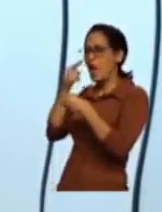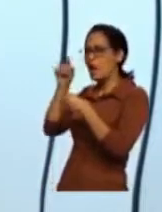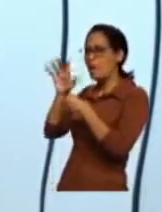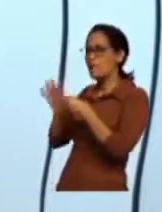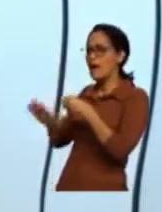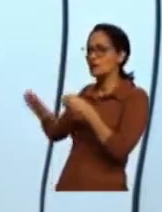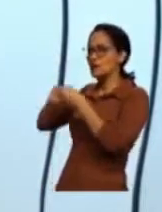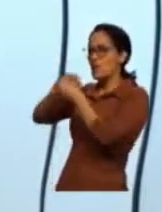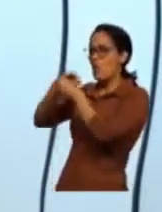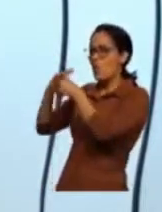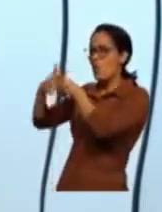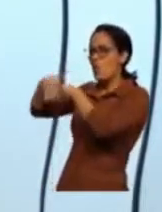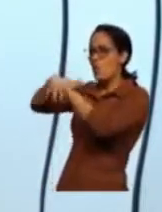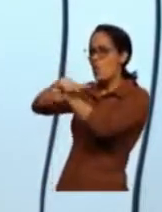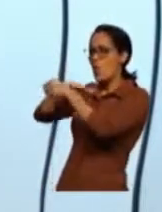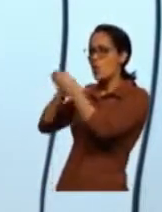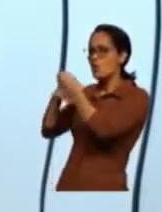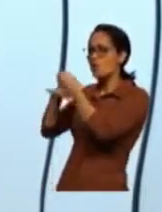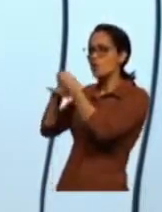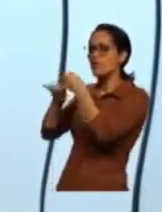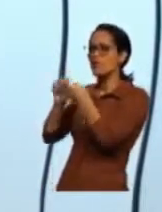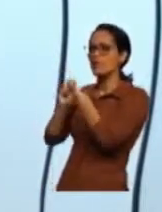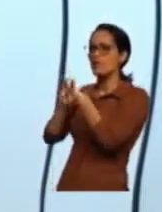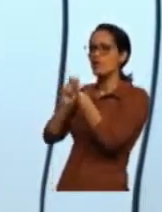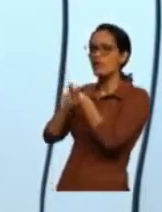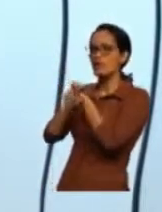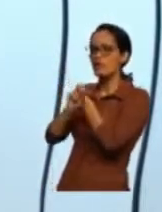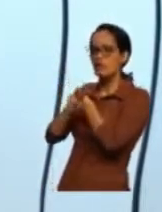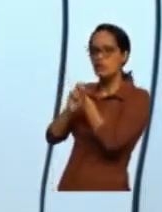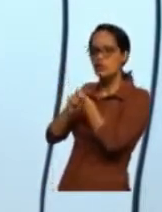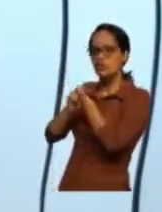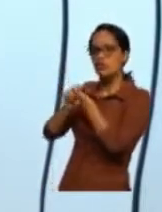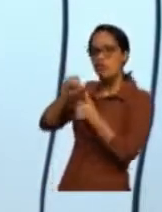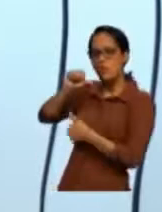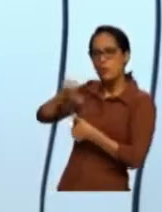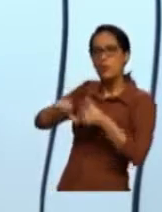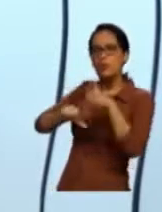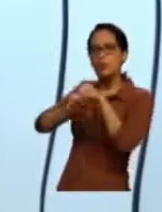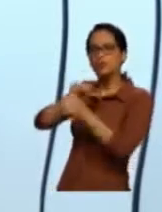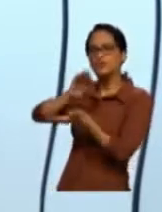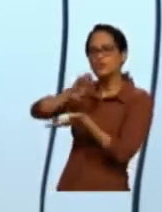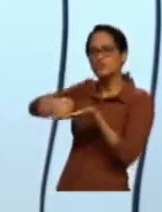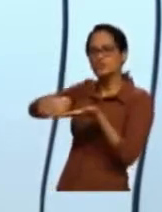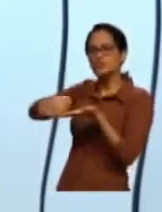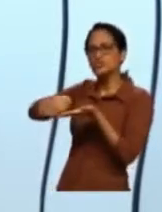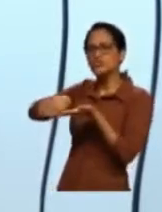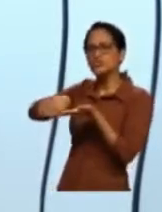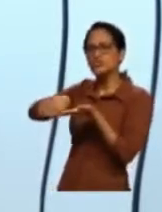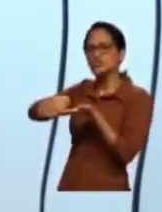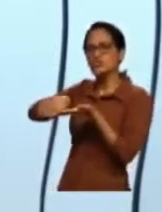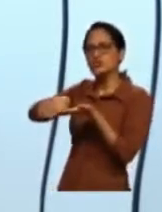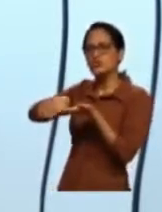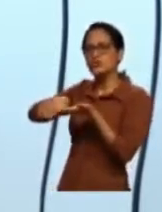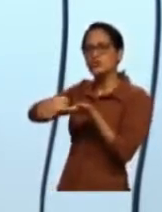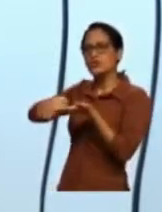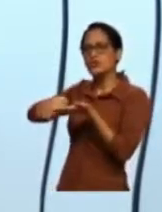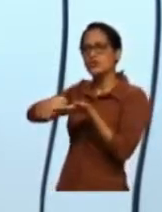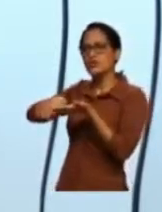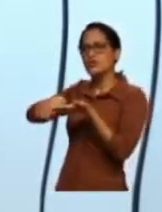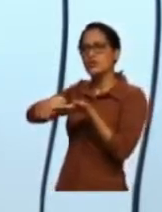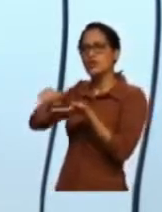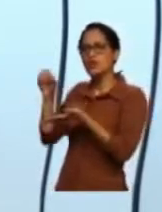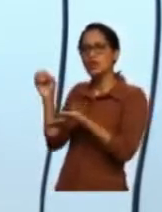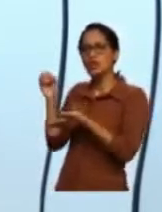membrana plasmática, esse vírus é eliminado. Quando ele é eliminado, ele vai o quê? Sair um